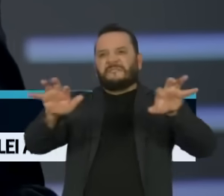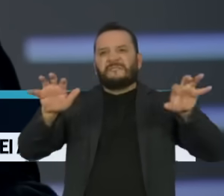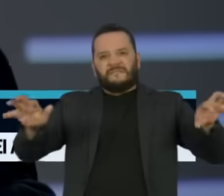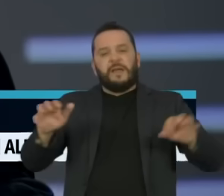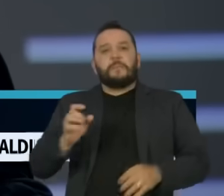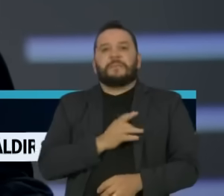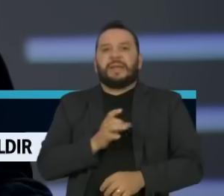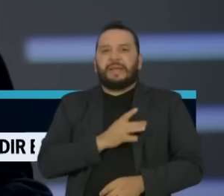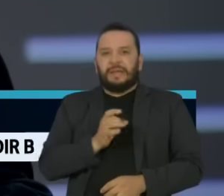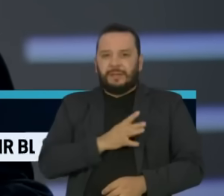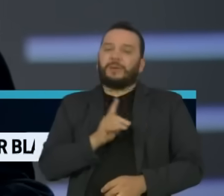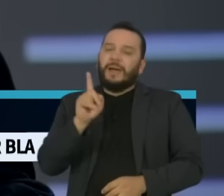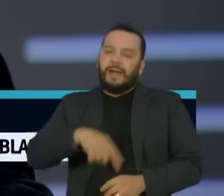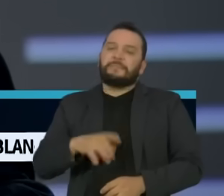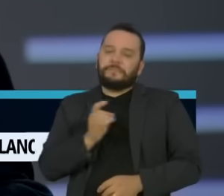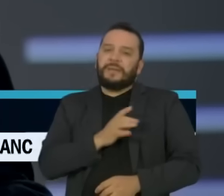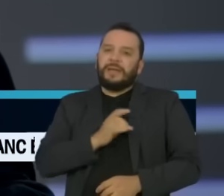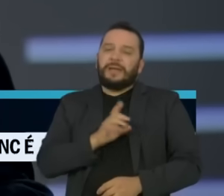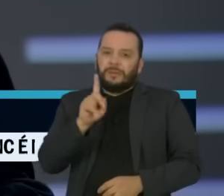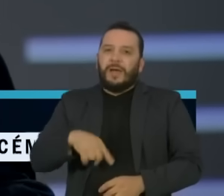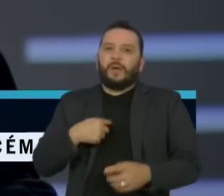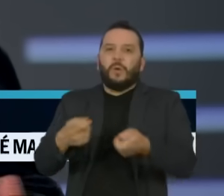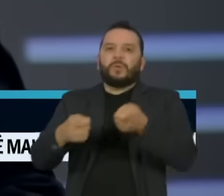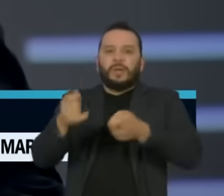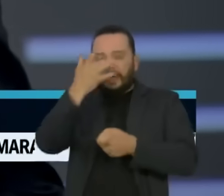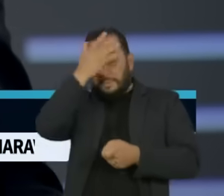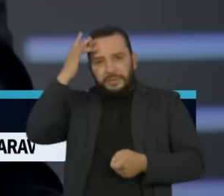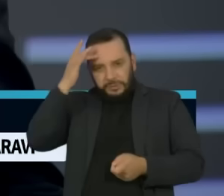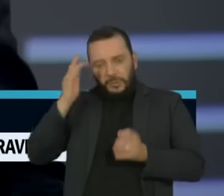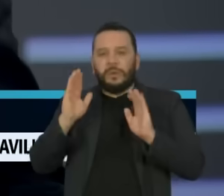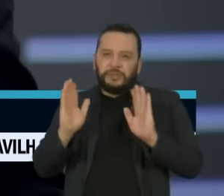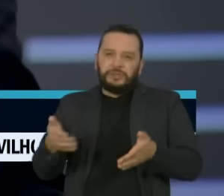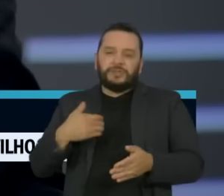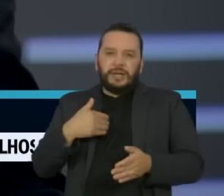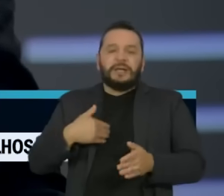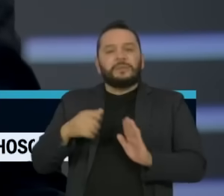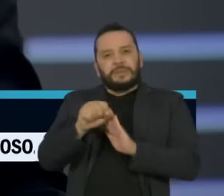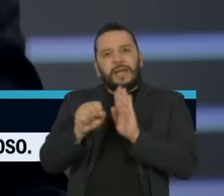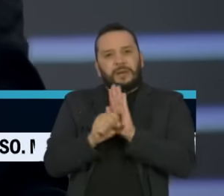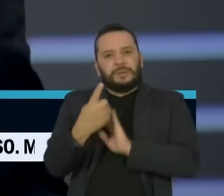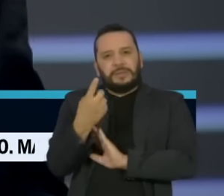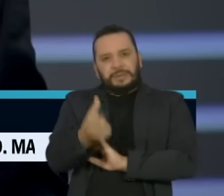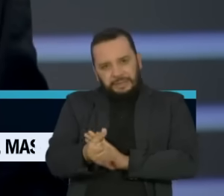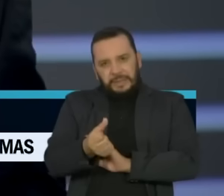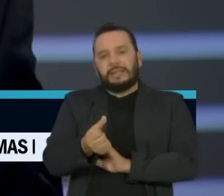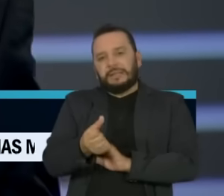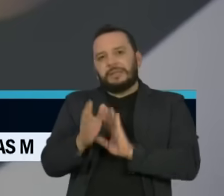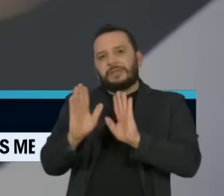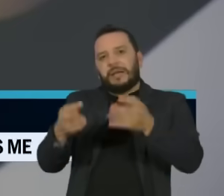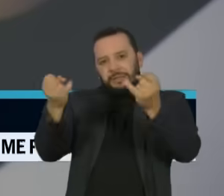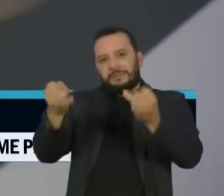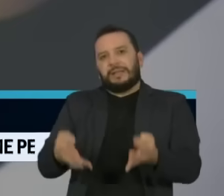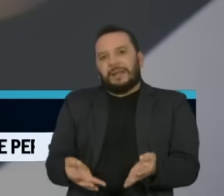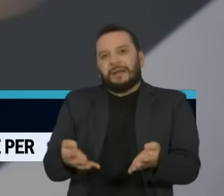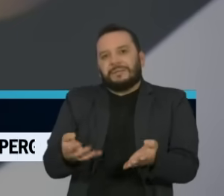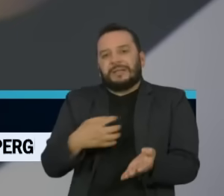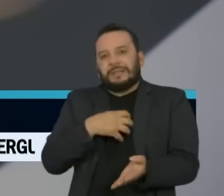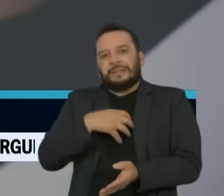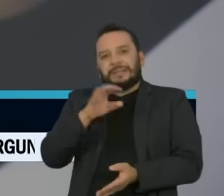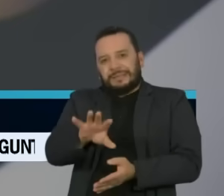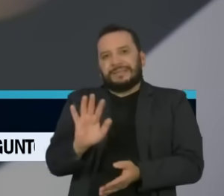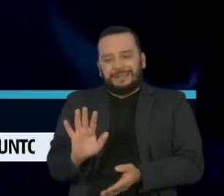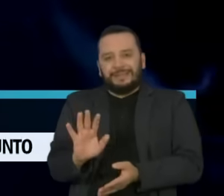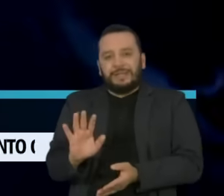gestão de pessoas, sempre foi. O Maquiavel já falava isso no século XVI, mas isso que eu acho. Eu acho que deve ser mais comedidos, fazer